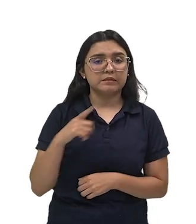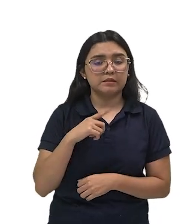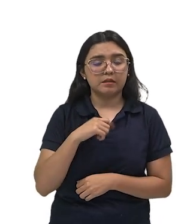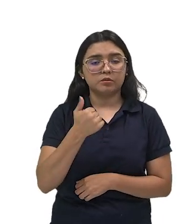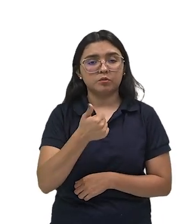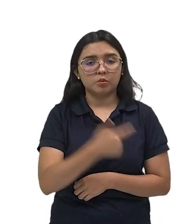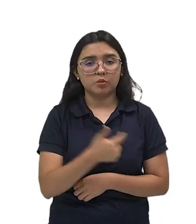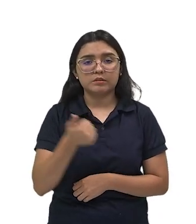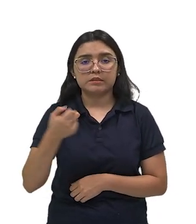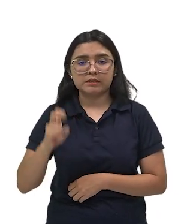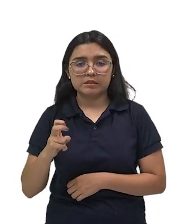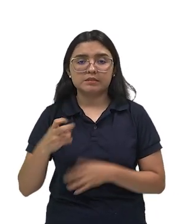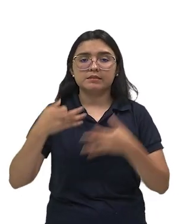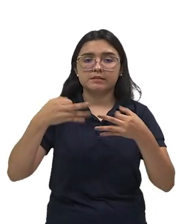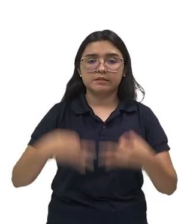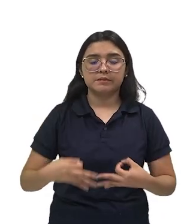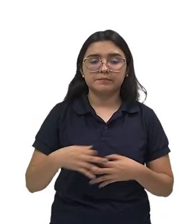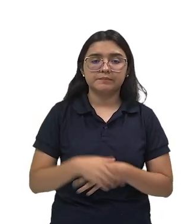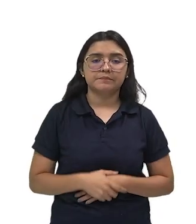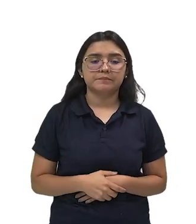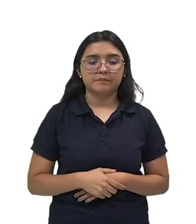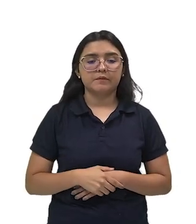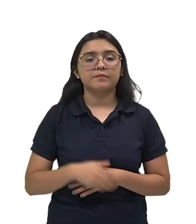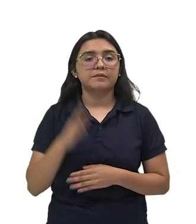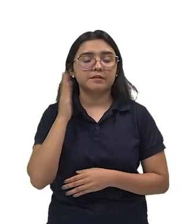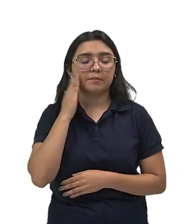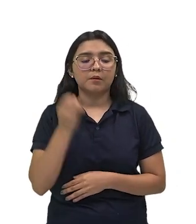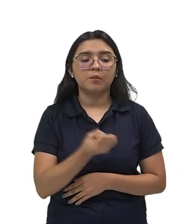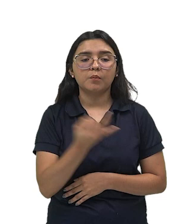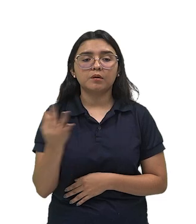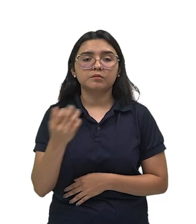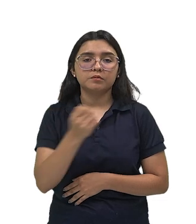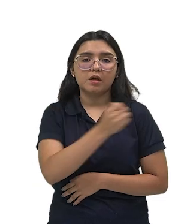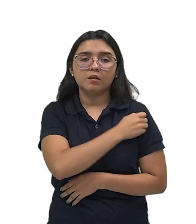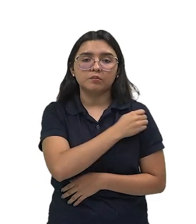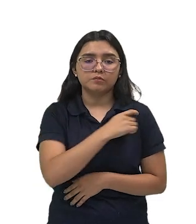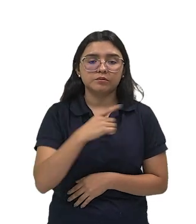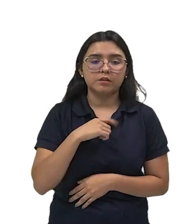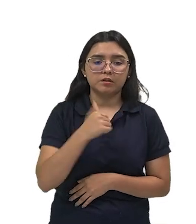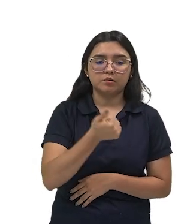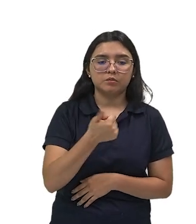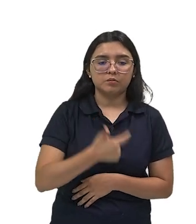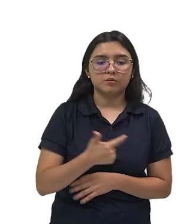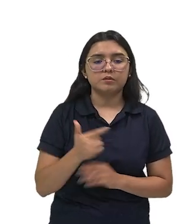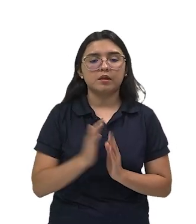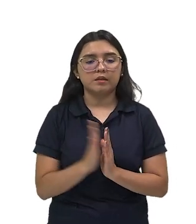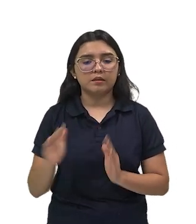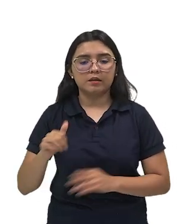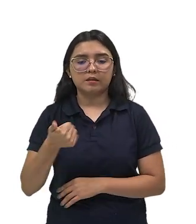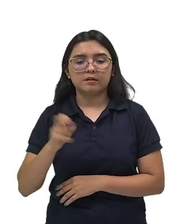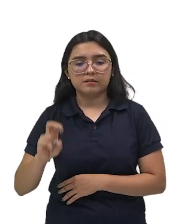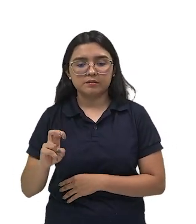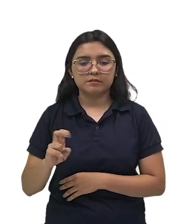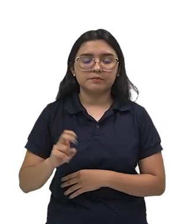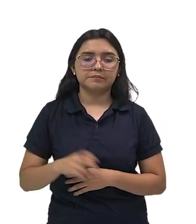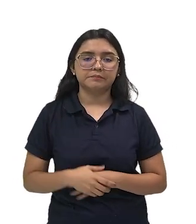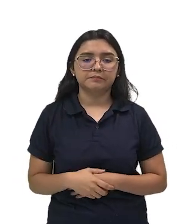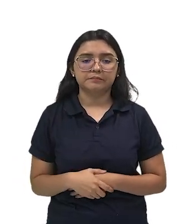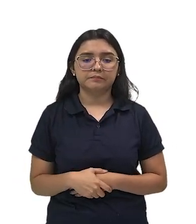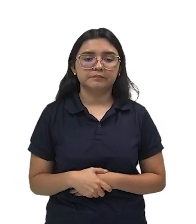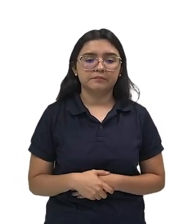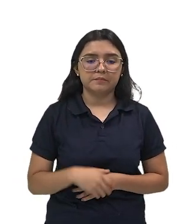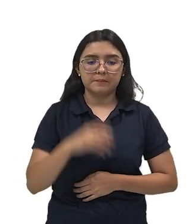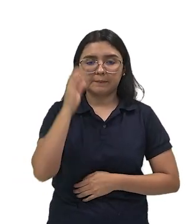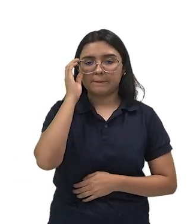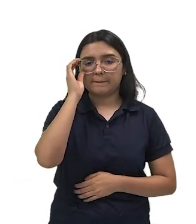você vai ter que contar quantos terão 12 até 15. Então, eu vou considerar a turma do 12, do 13, do 14 e do 15,